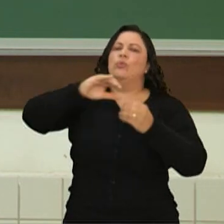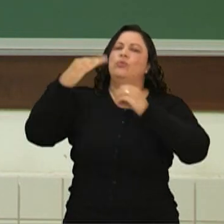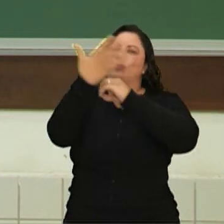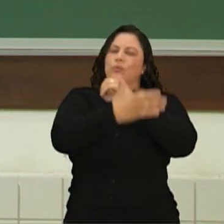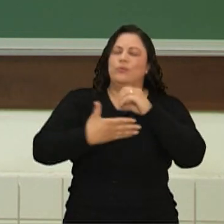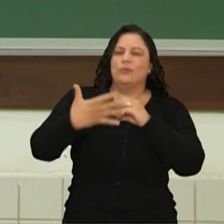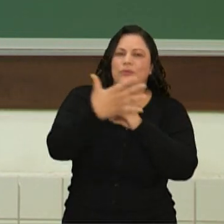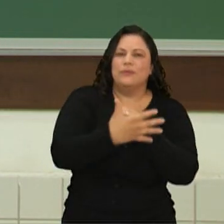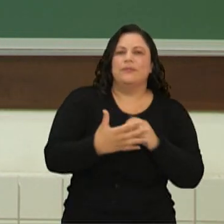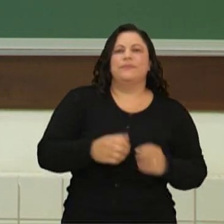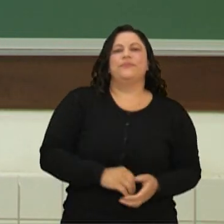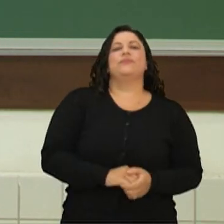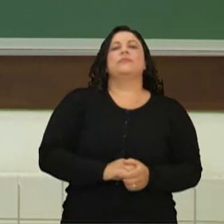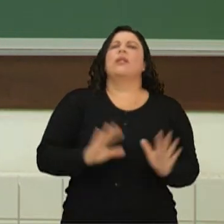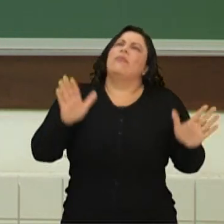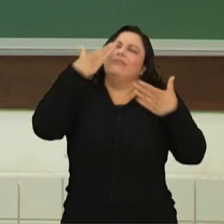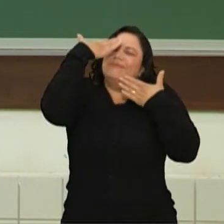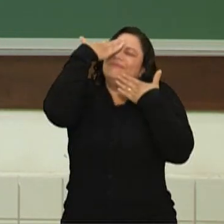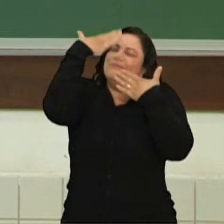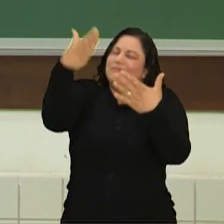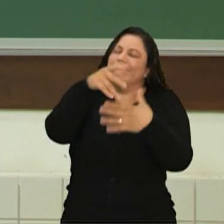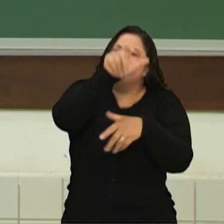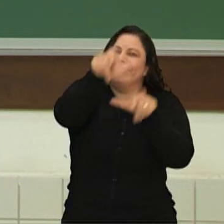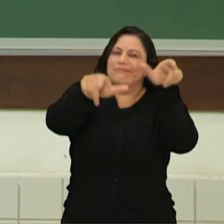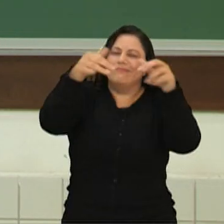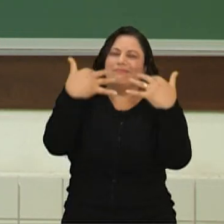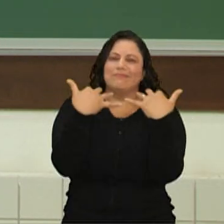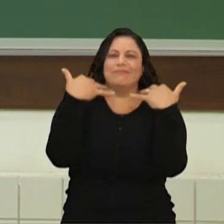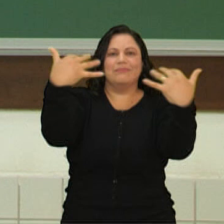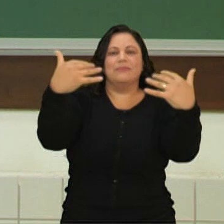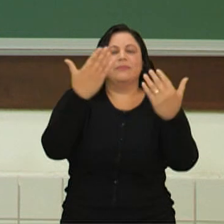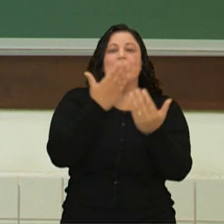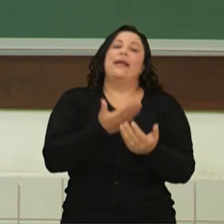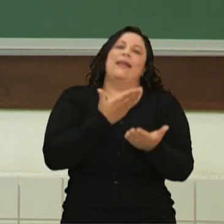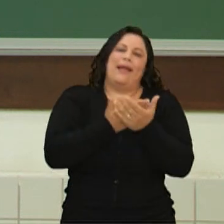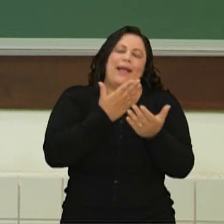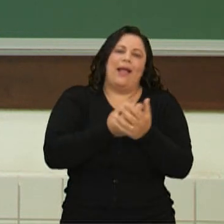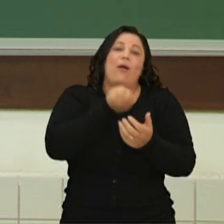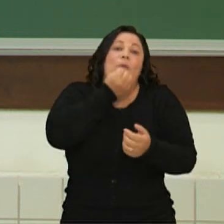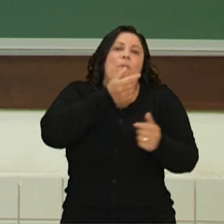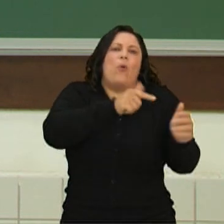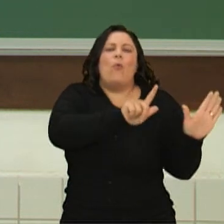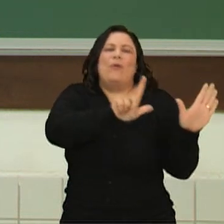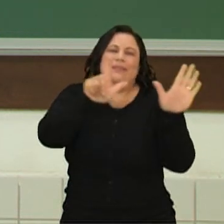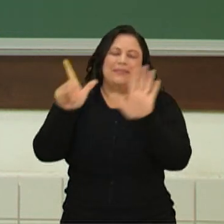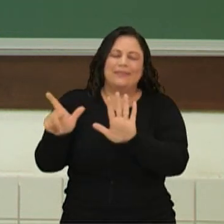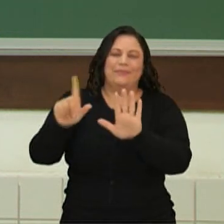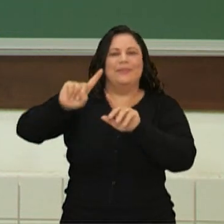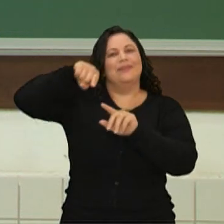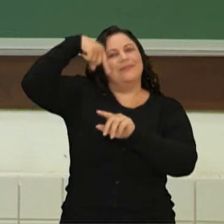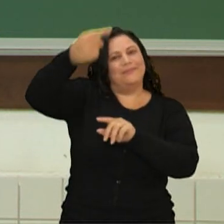todos pela aula, tá? Tenham uma ótima semana e até breve.